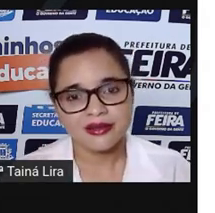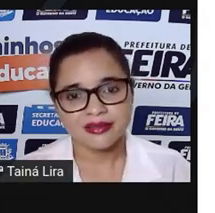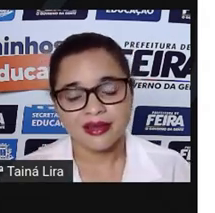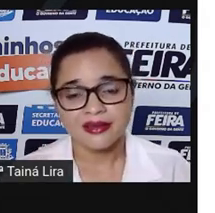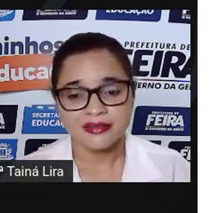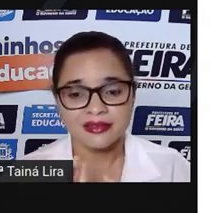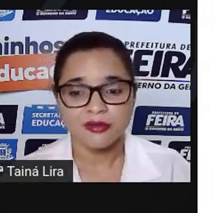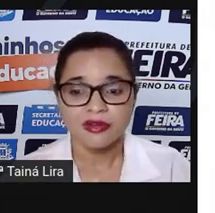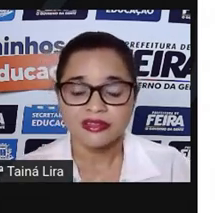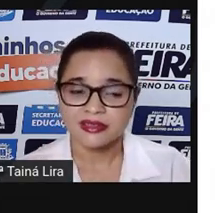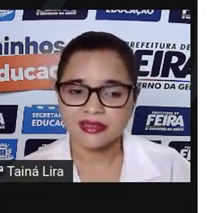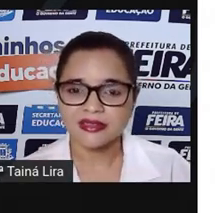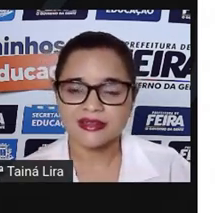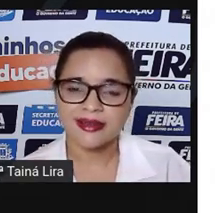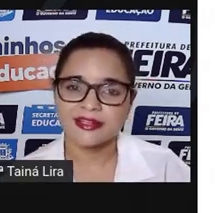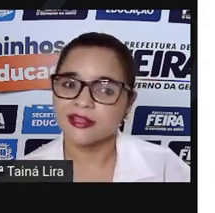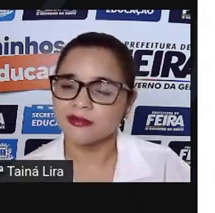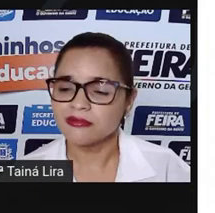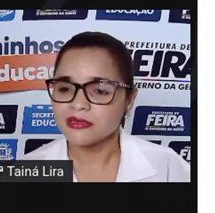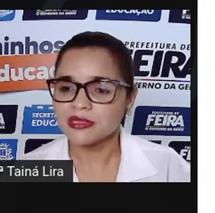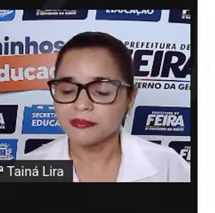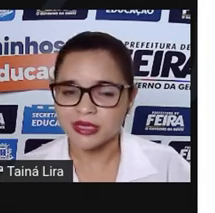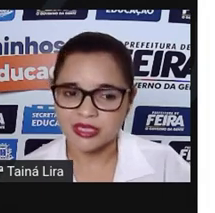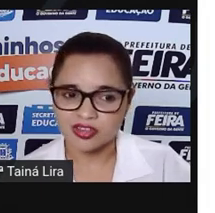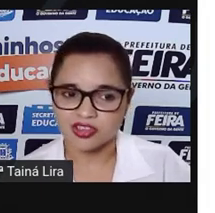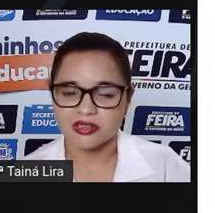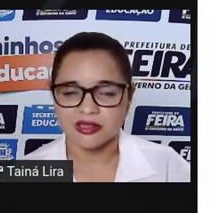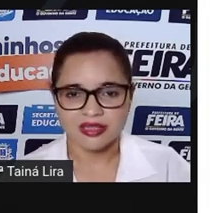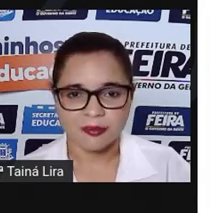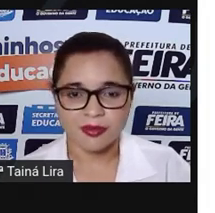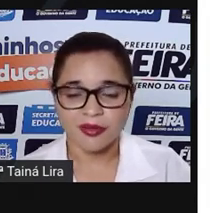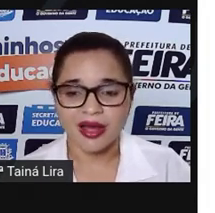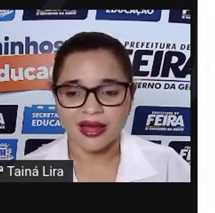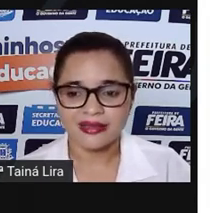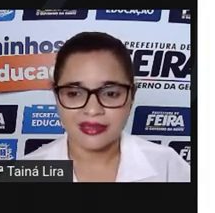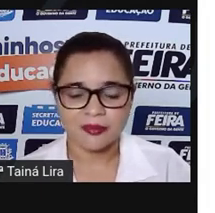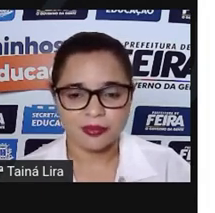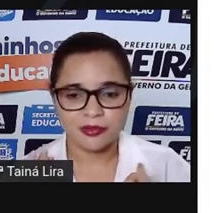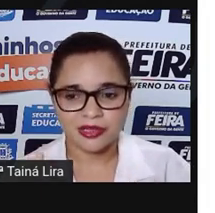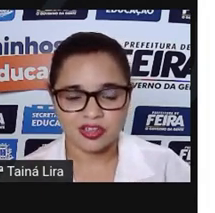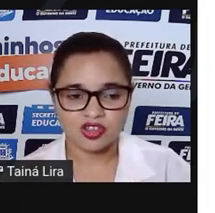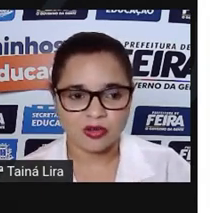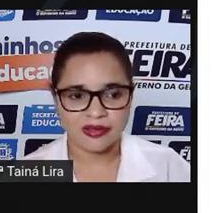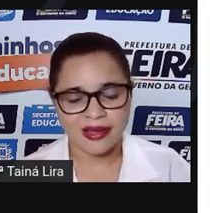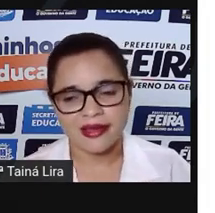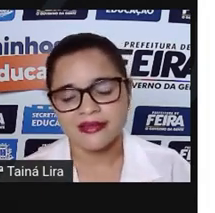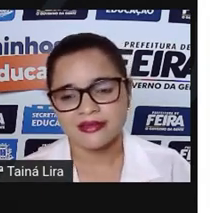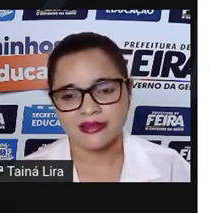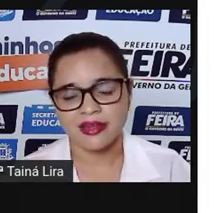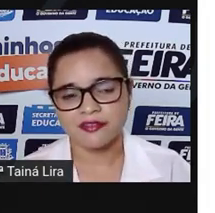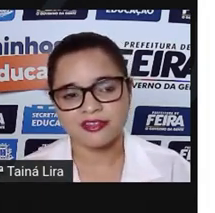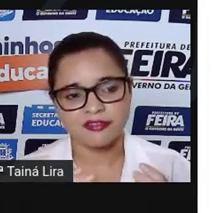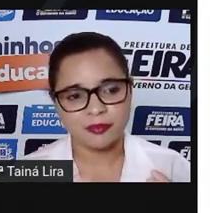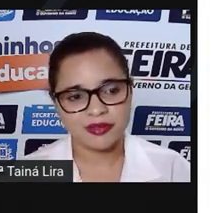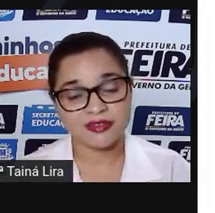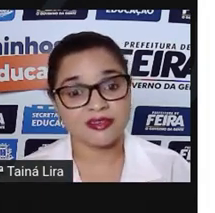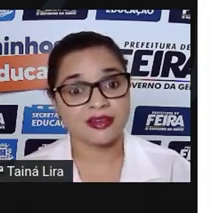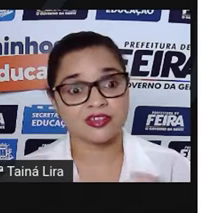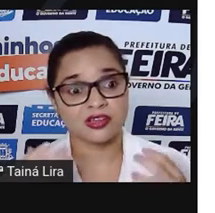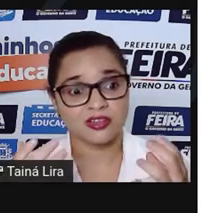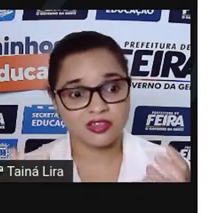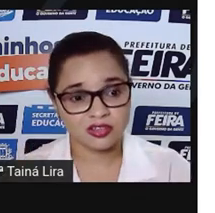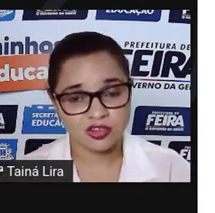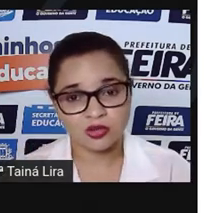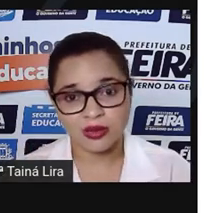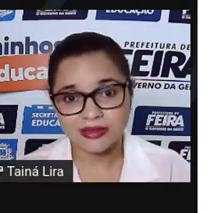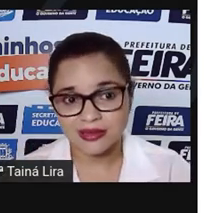brinca, tá? Então, tem que ter ali um limite, tá bom? Até porque jogar, né? Você vai precisar ali